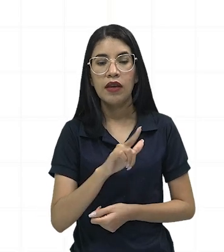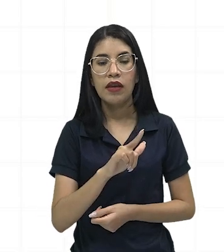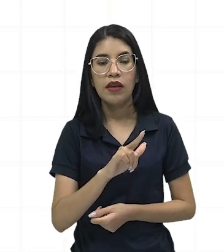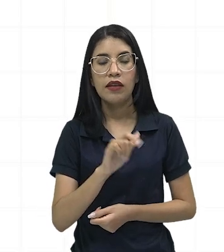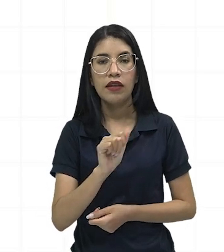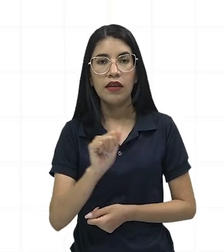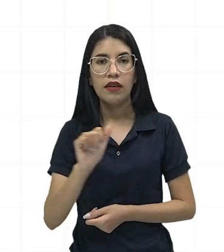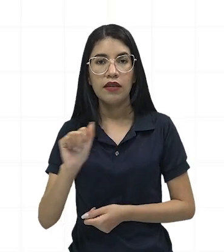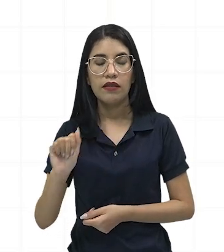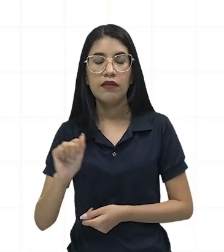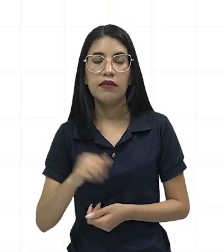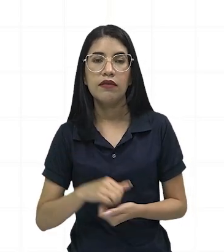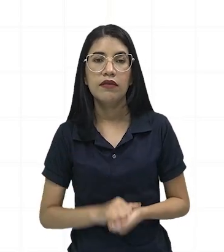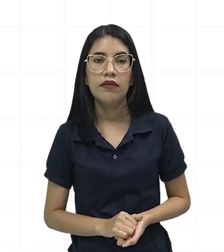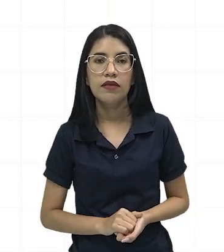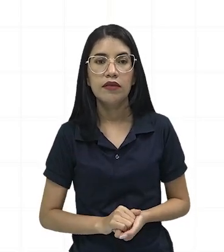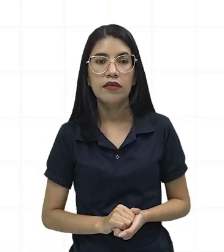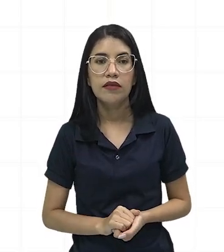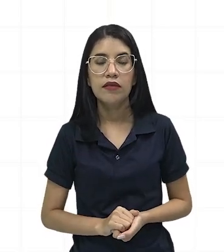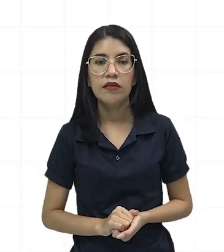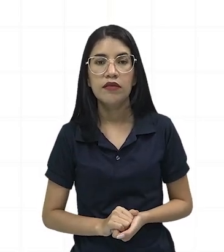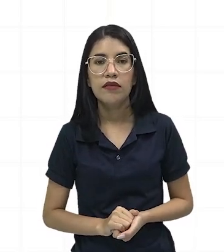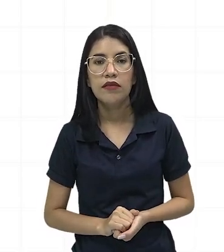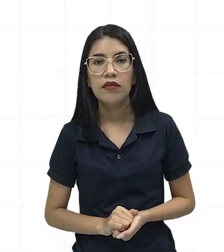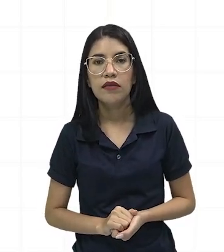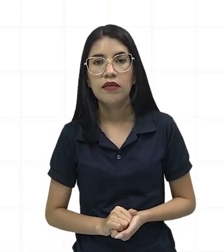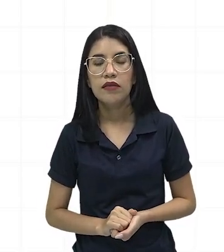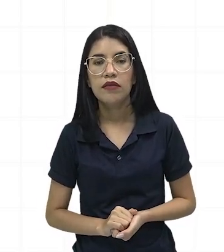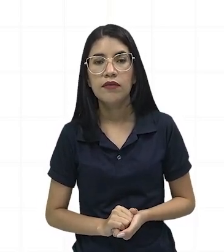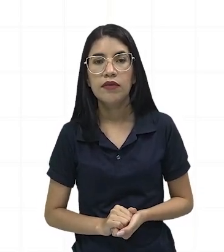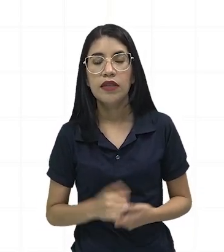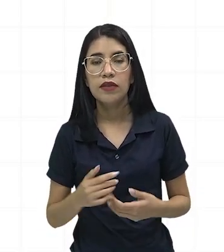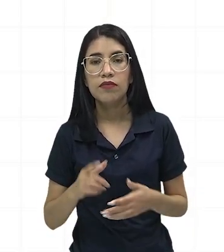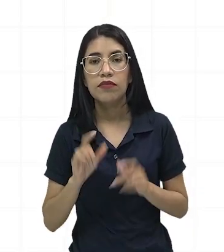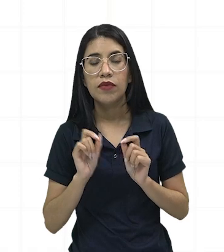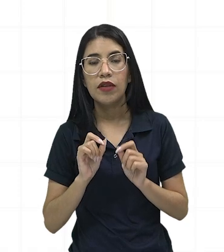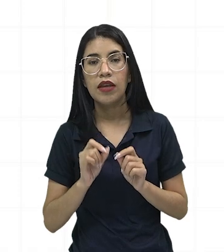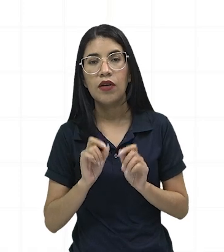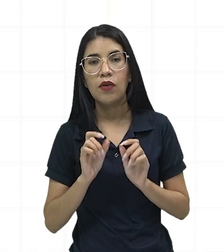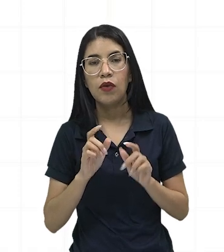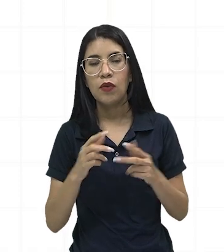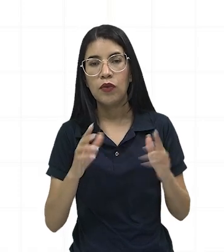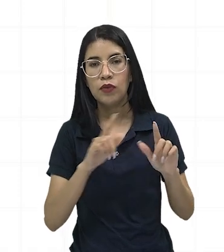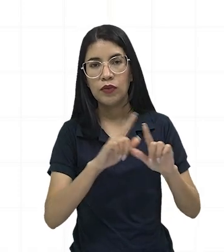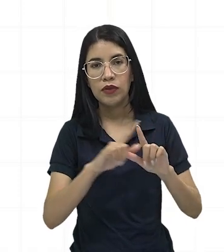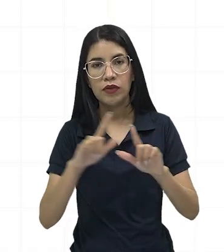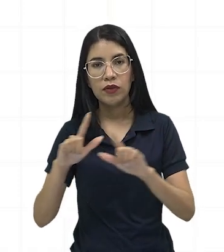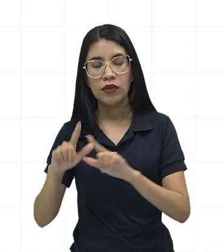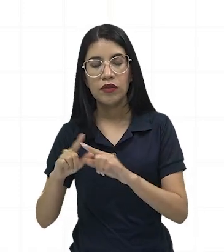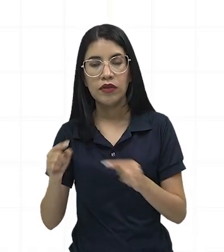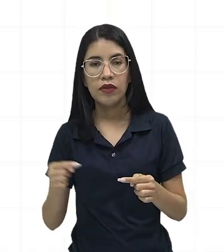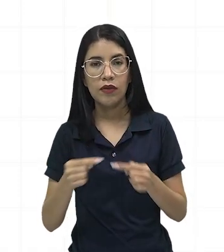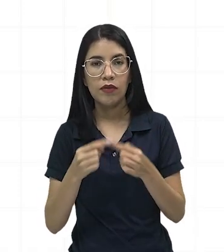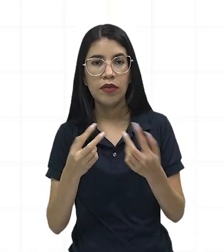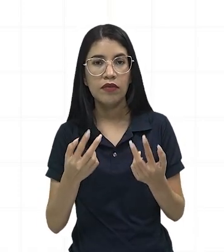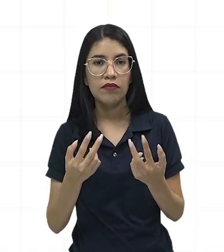oposto nos nossos triângulos. Então, temos aí o caso de congruência